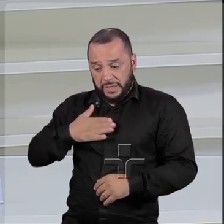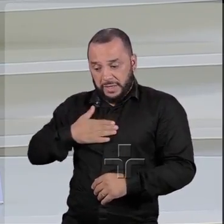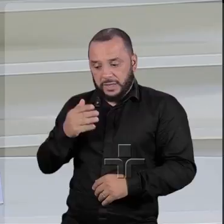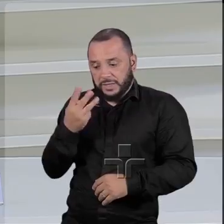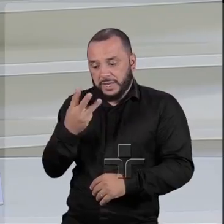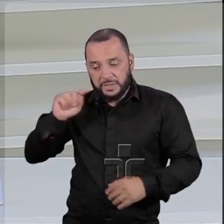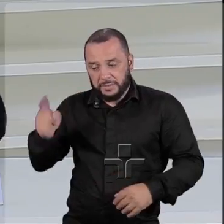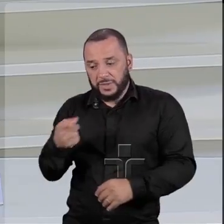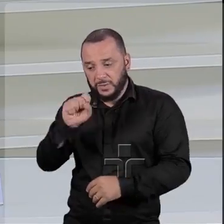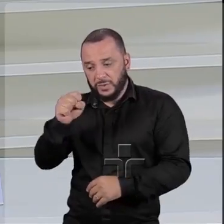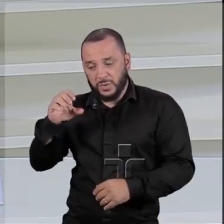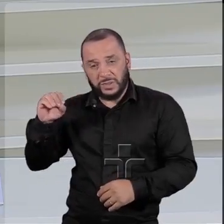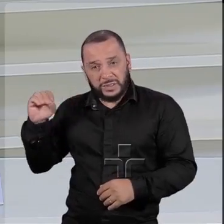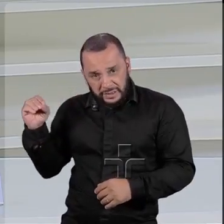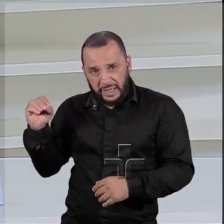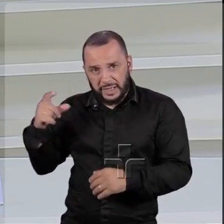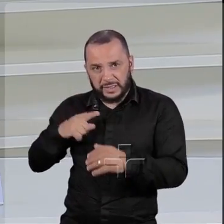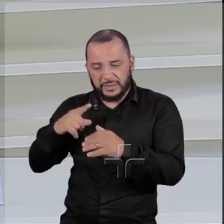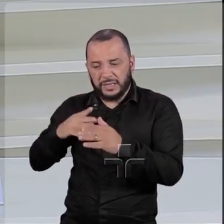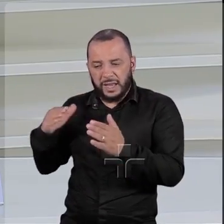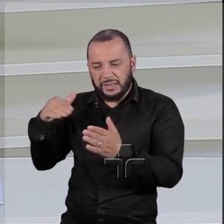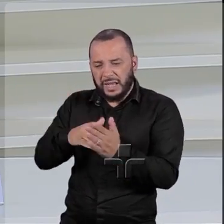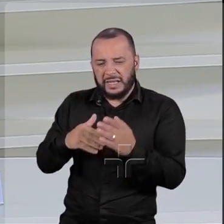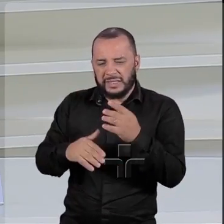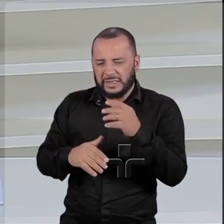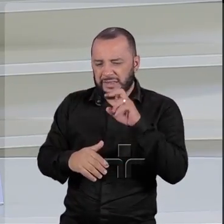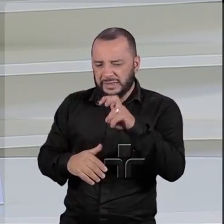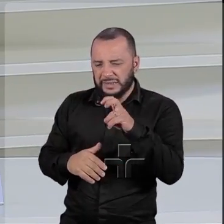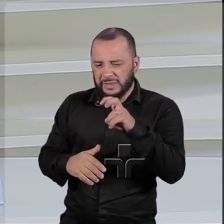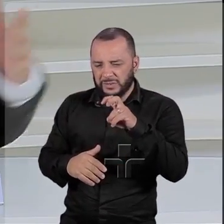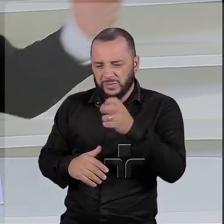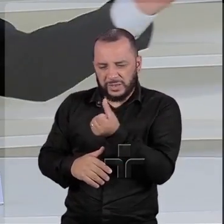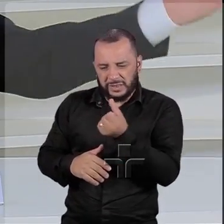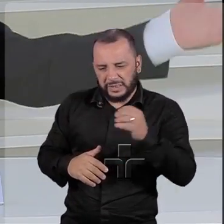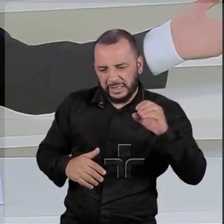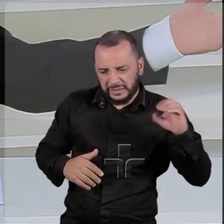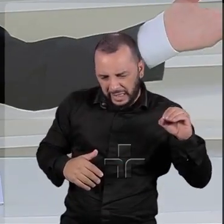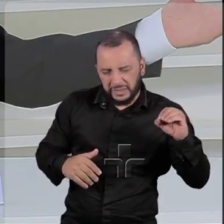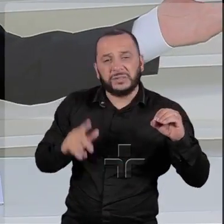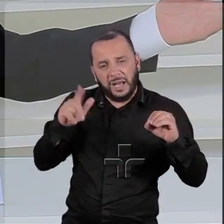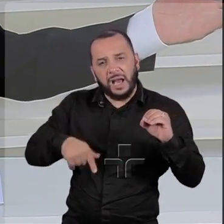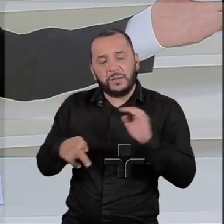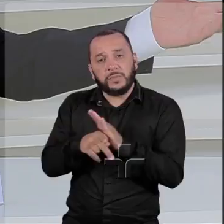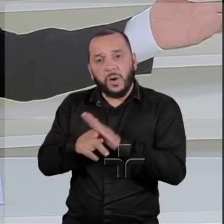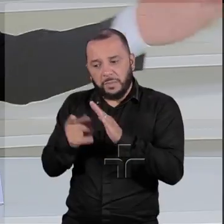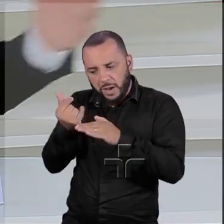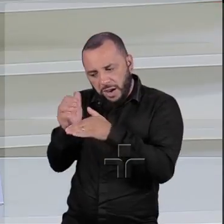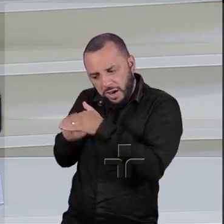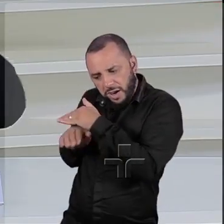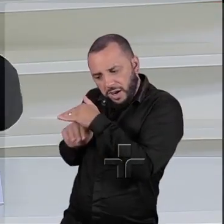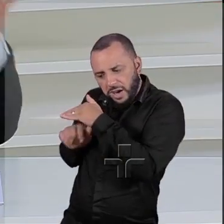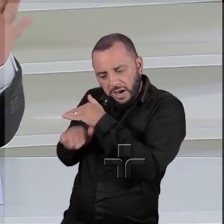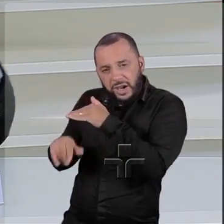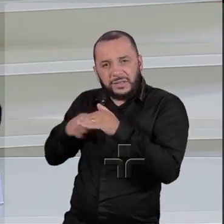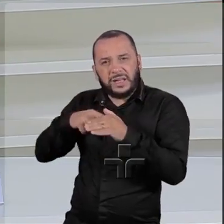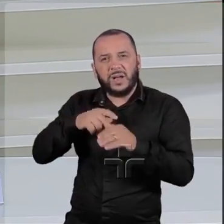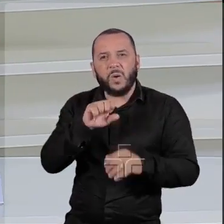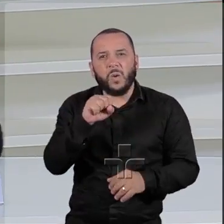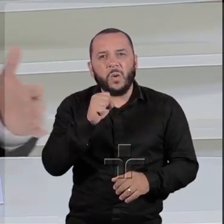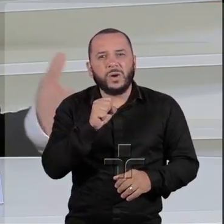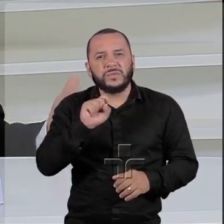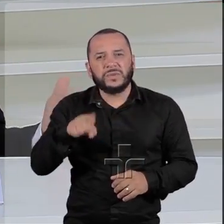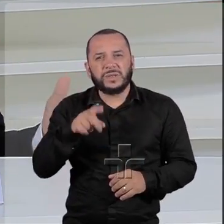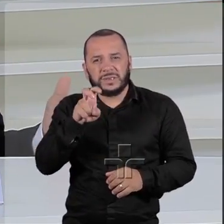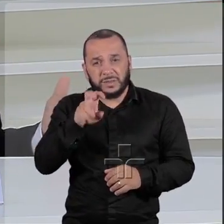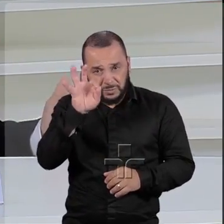Então, de 3.800 a 5.600 hoje seria a camada de capitalização. E aí haveria a contribuição de 8,5%